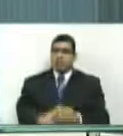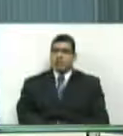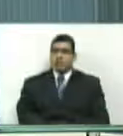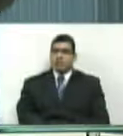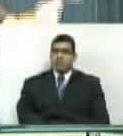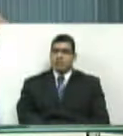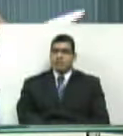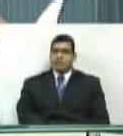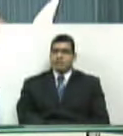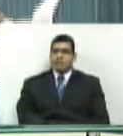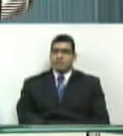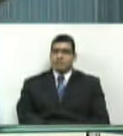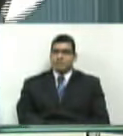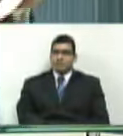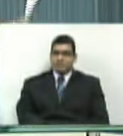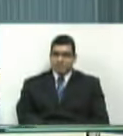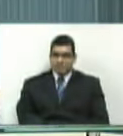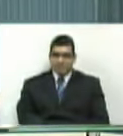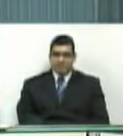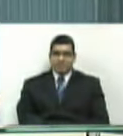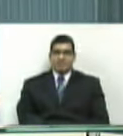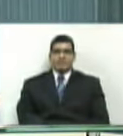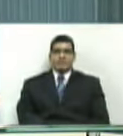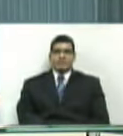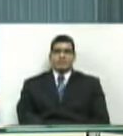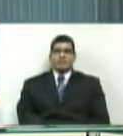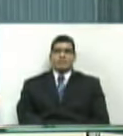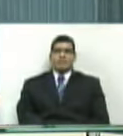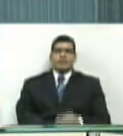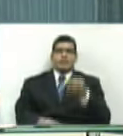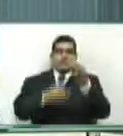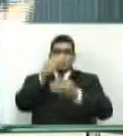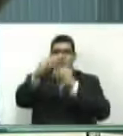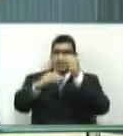natureza pública e como tal deve ser tratada nos processos